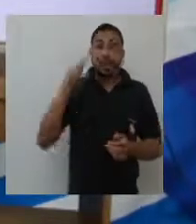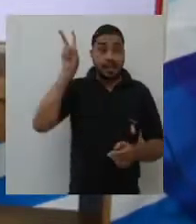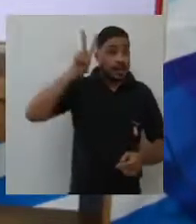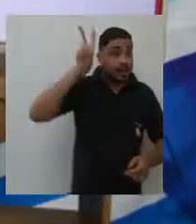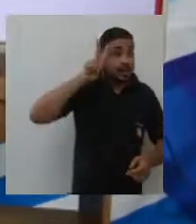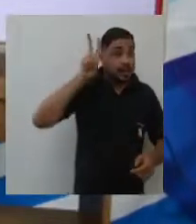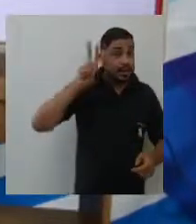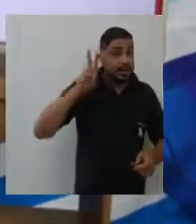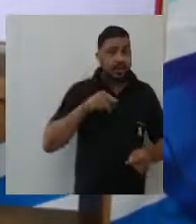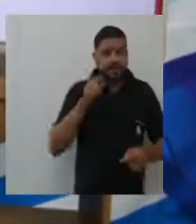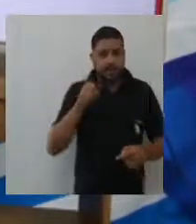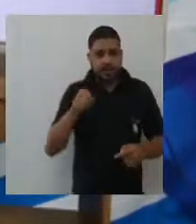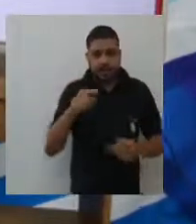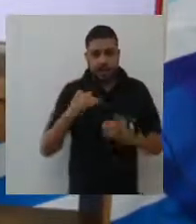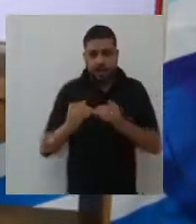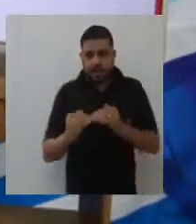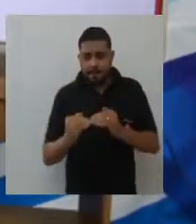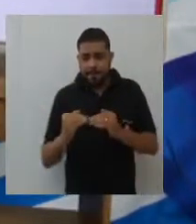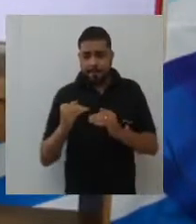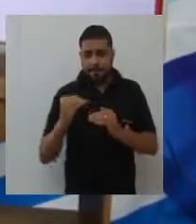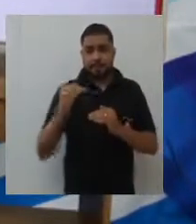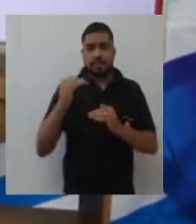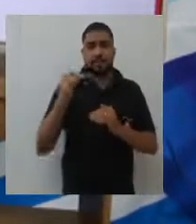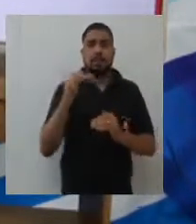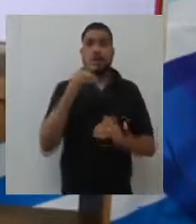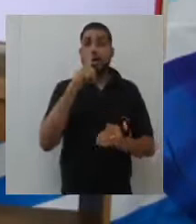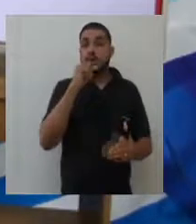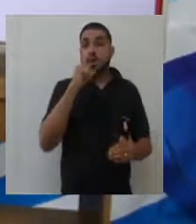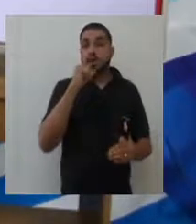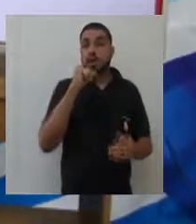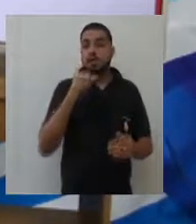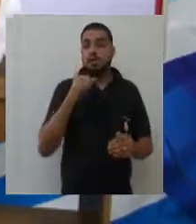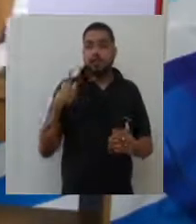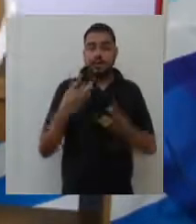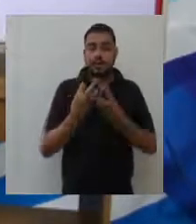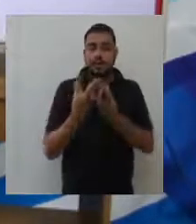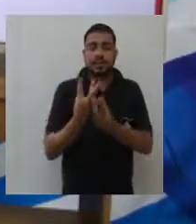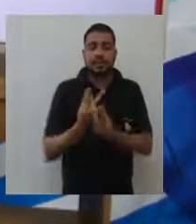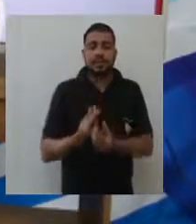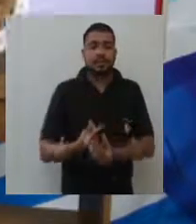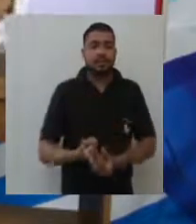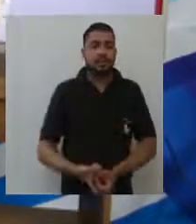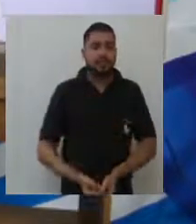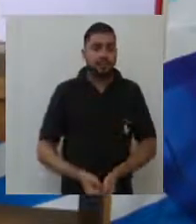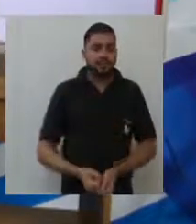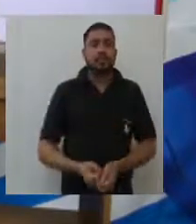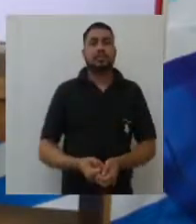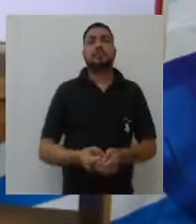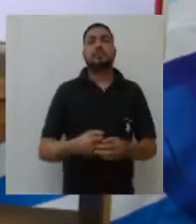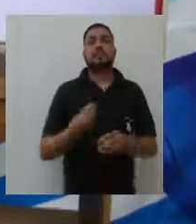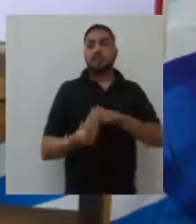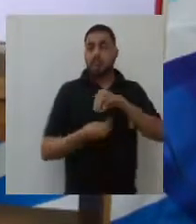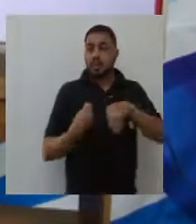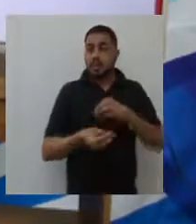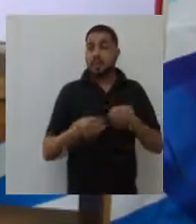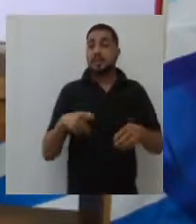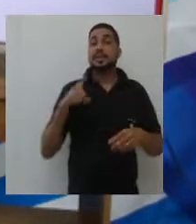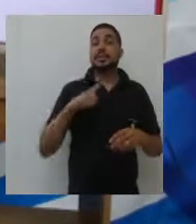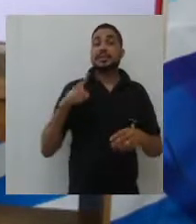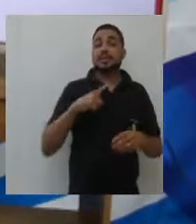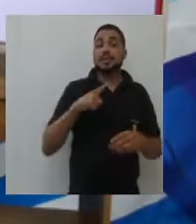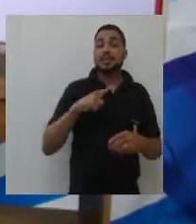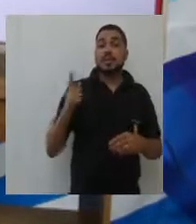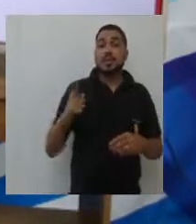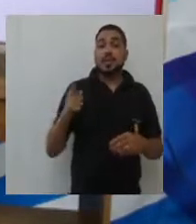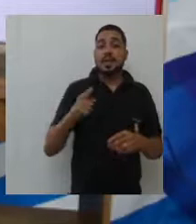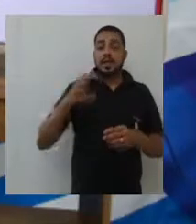à medida que você aumentou a quantidade de água, você fez a diluição da solução. Logo, a intensidade